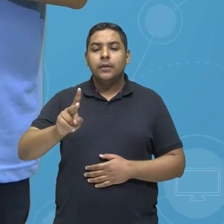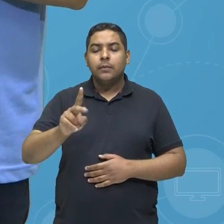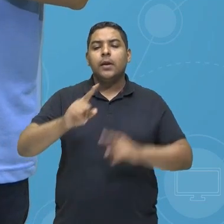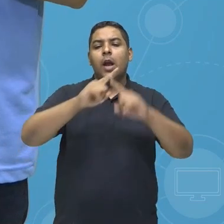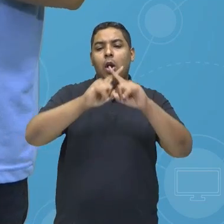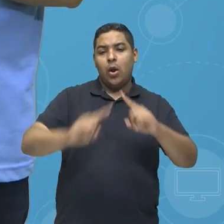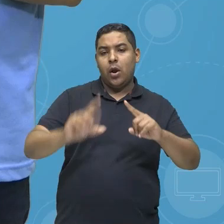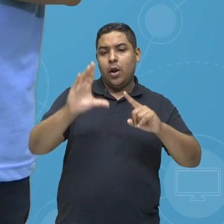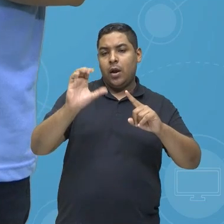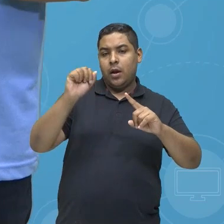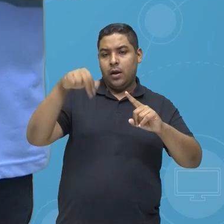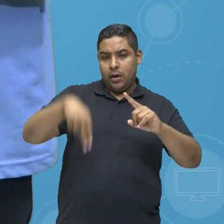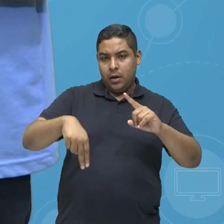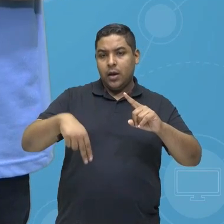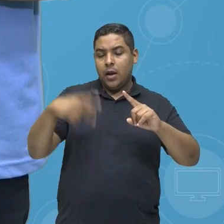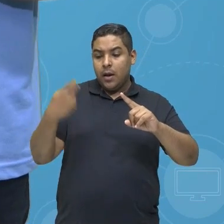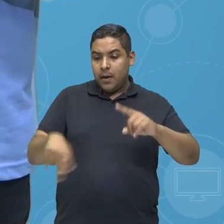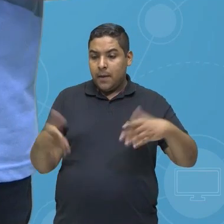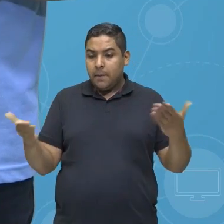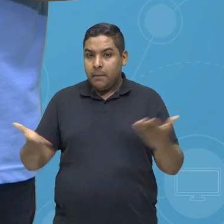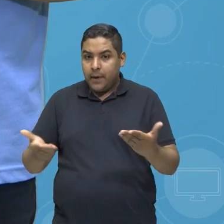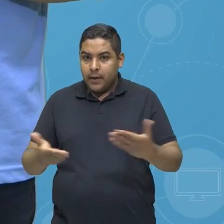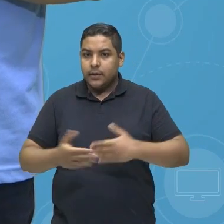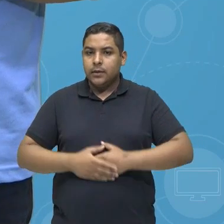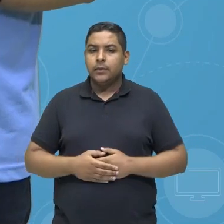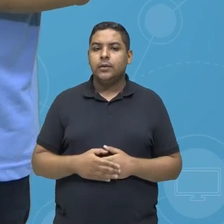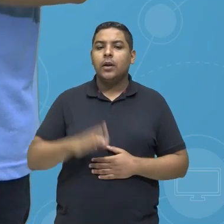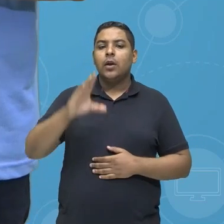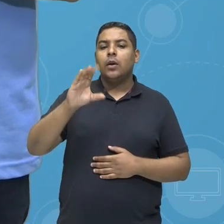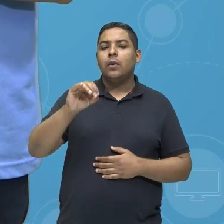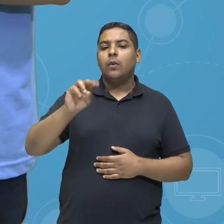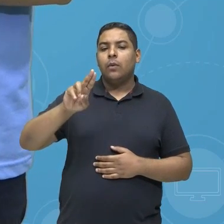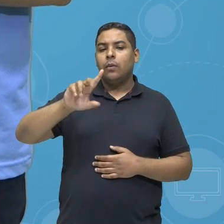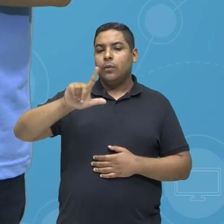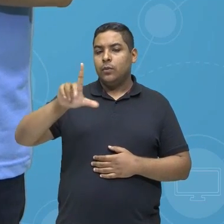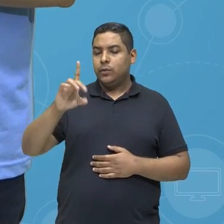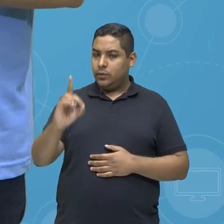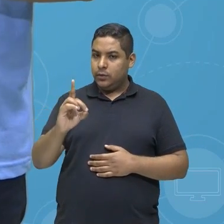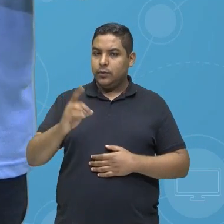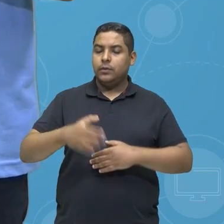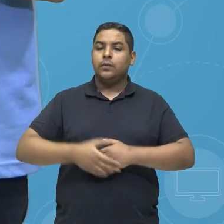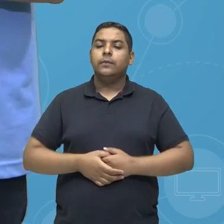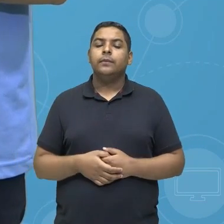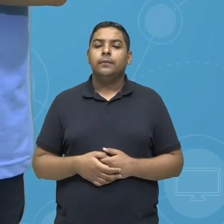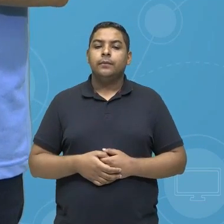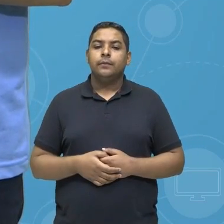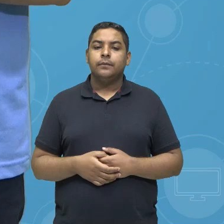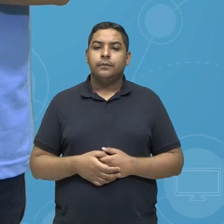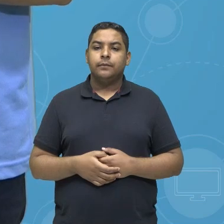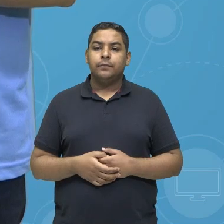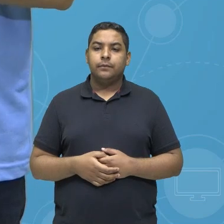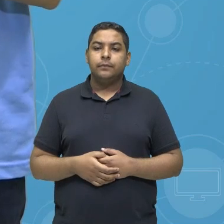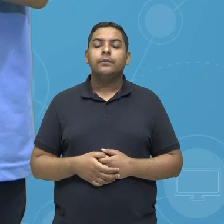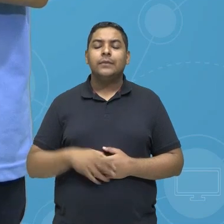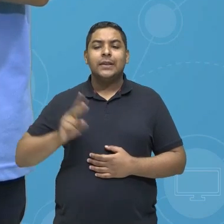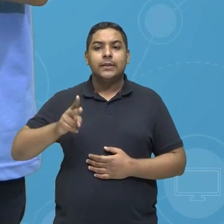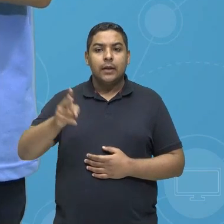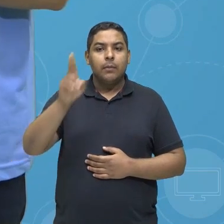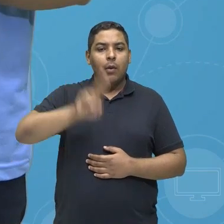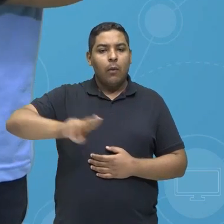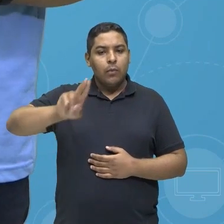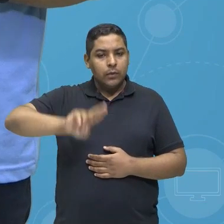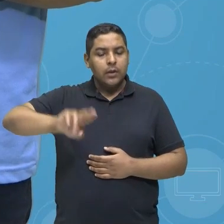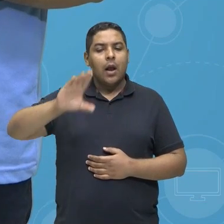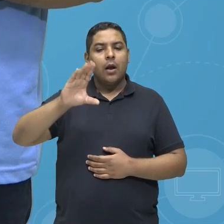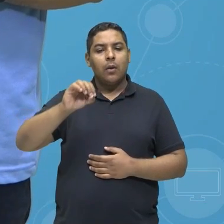Can é o presente do could. Então, o could passa a ser o passado de can. Todas as situações de uso do can, no